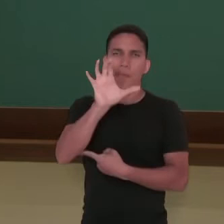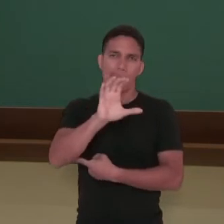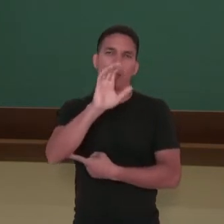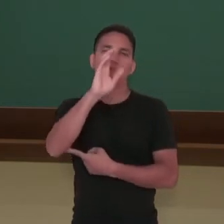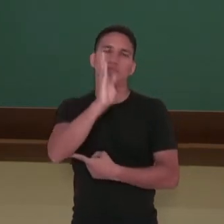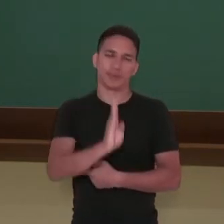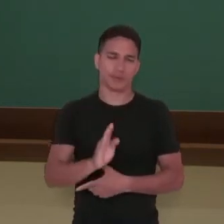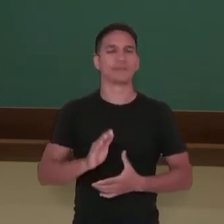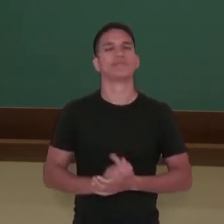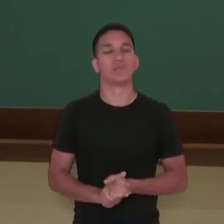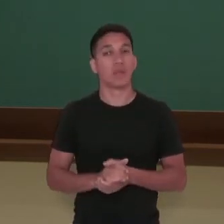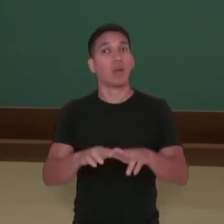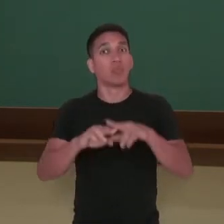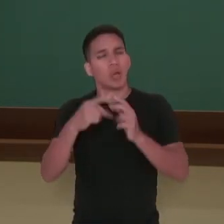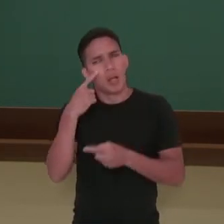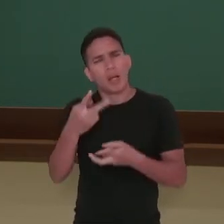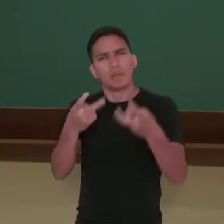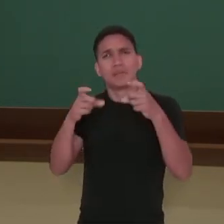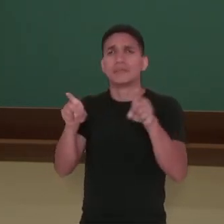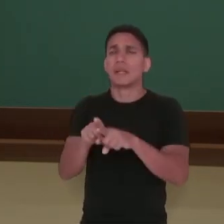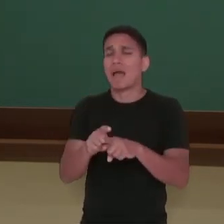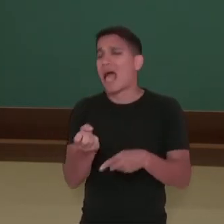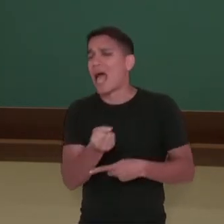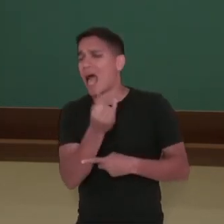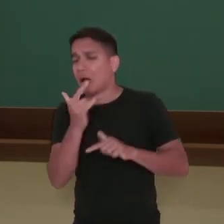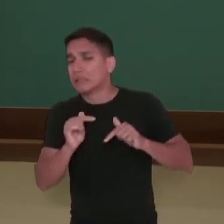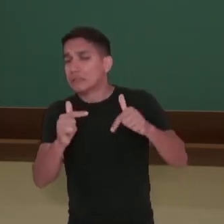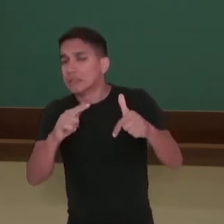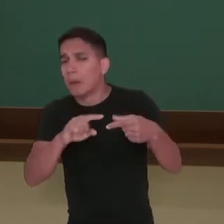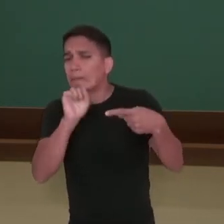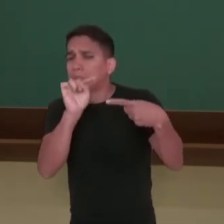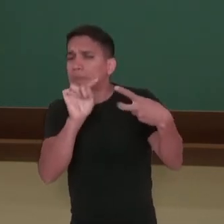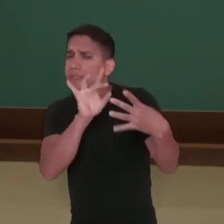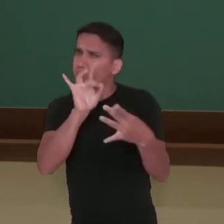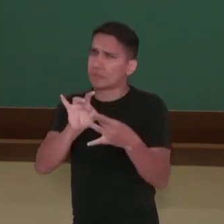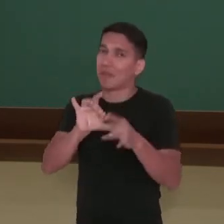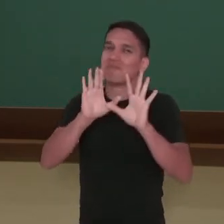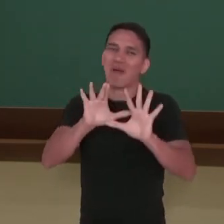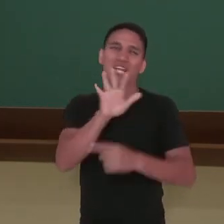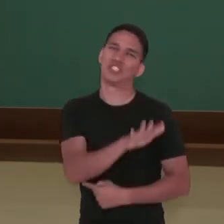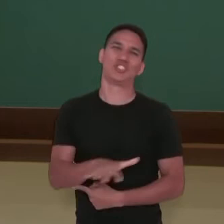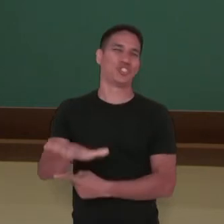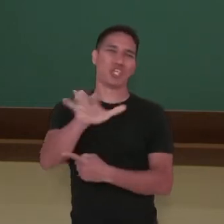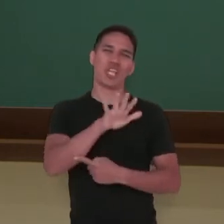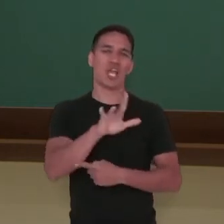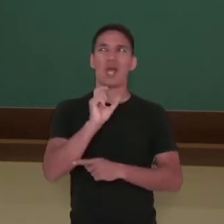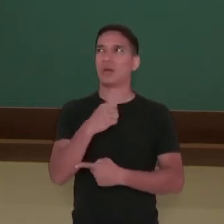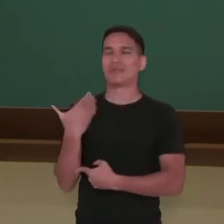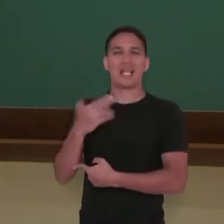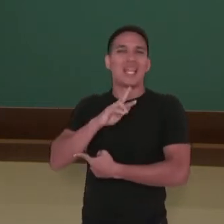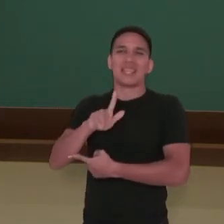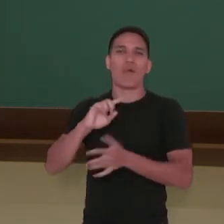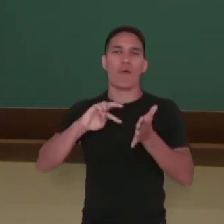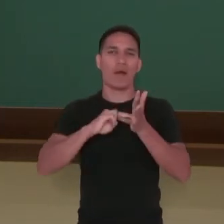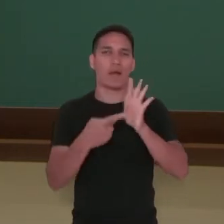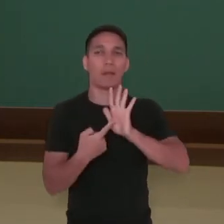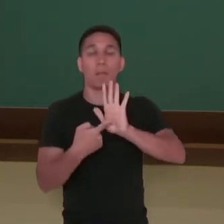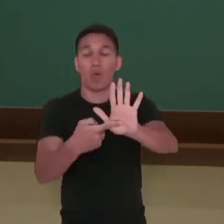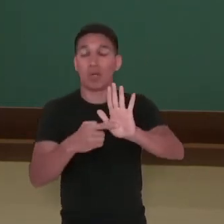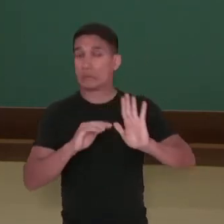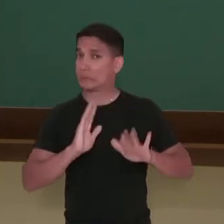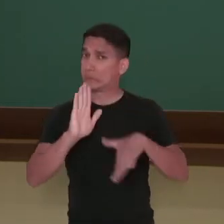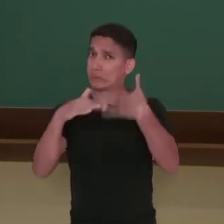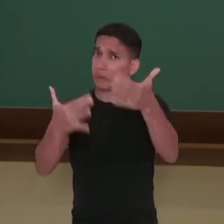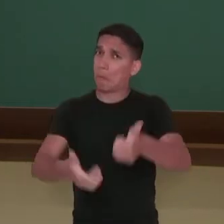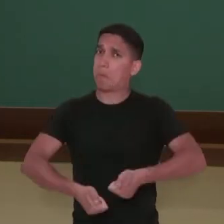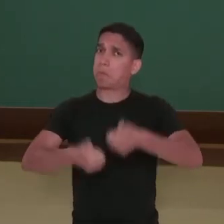infelizmente, nós temos ações pontuais, mas que, no geral, não representam um grande avanço para a